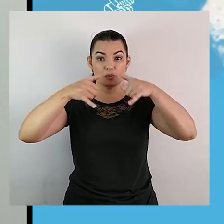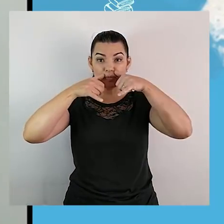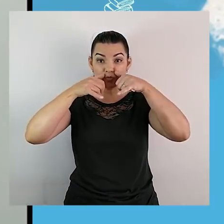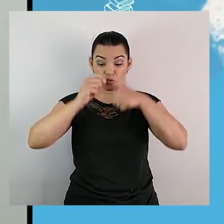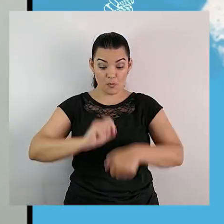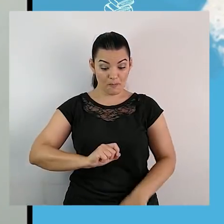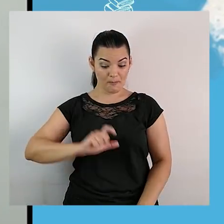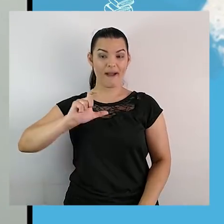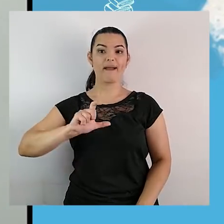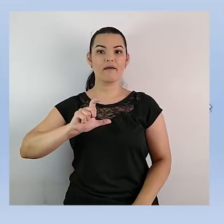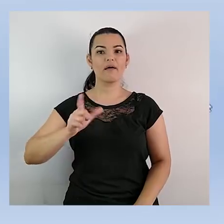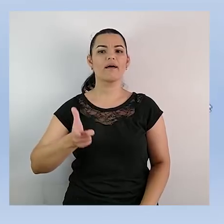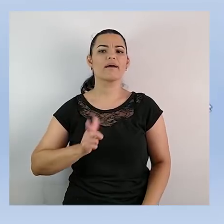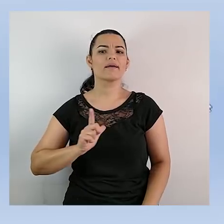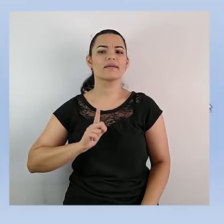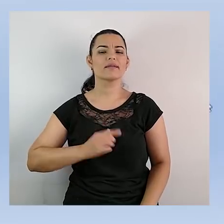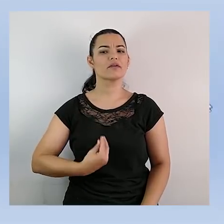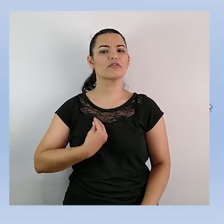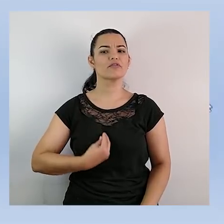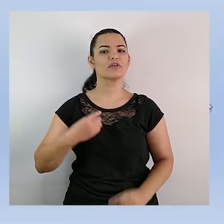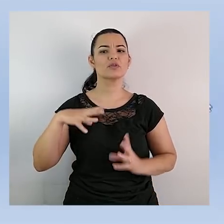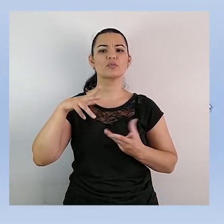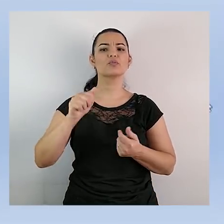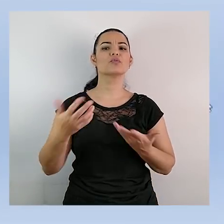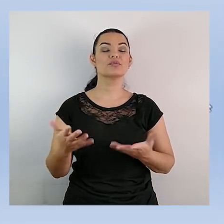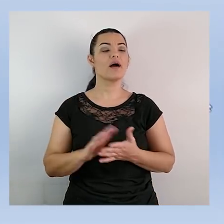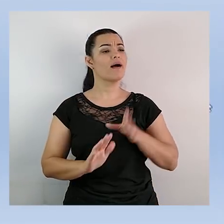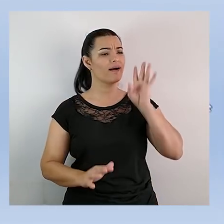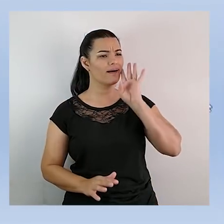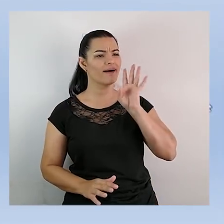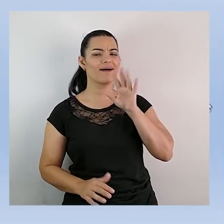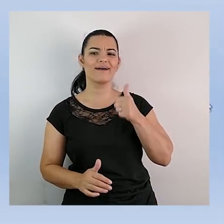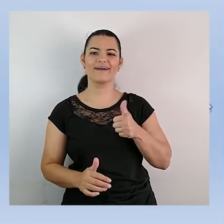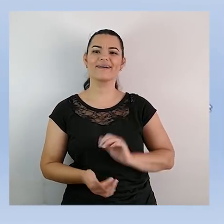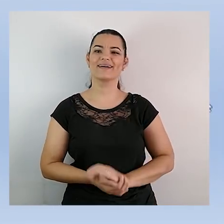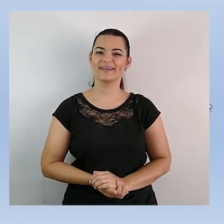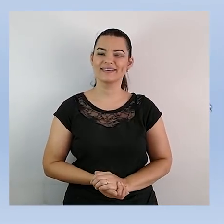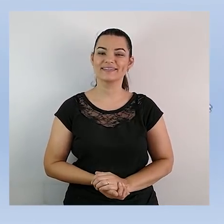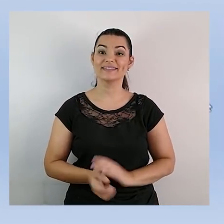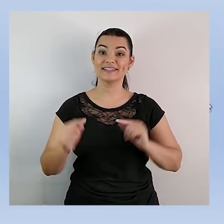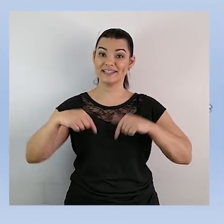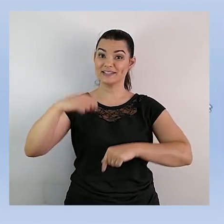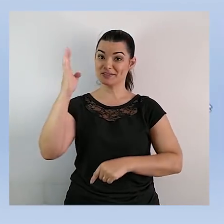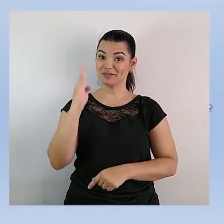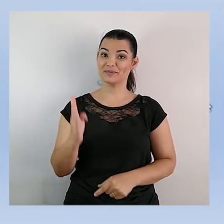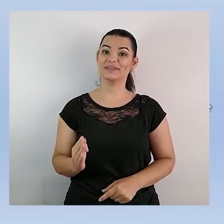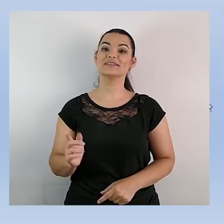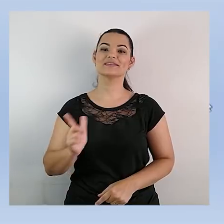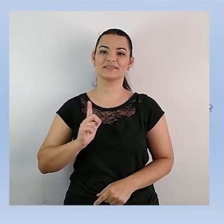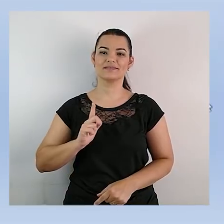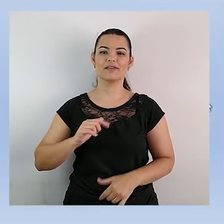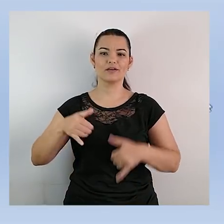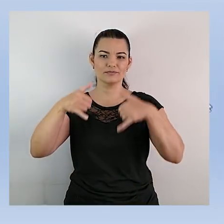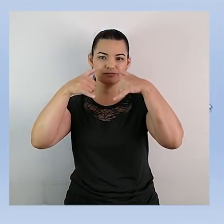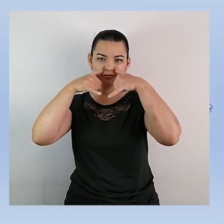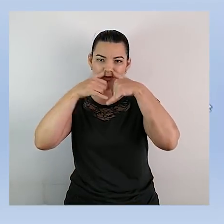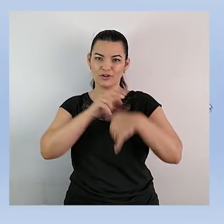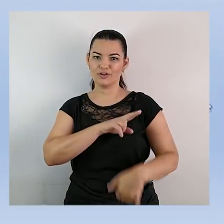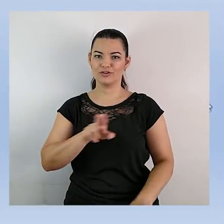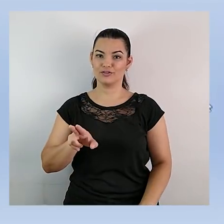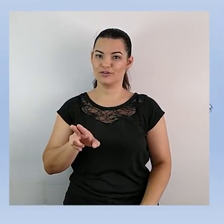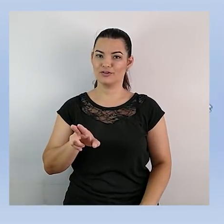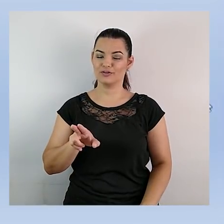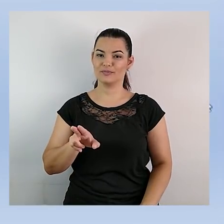maior besouro que existe. Olha só, que legal, Marcos. Aqui no Brasil, a gente